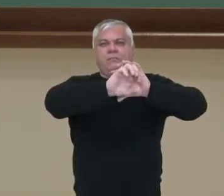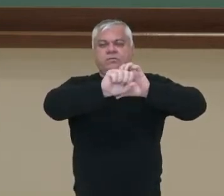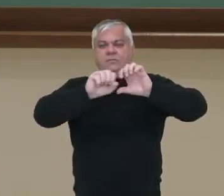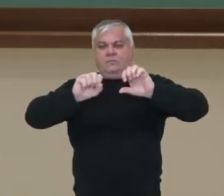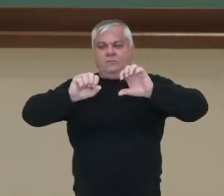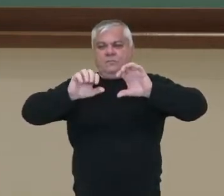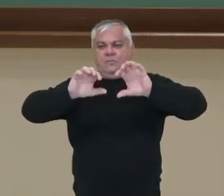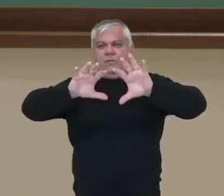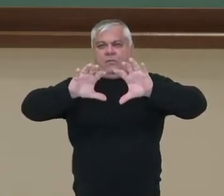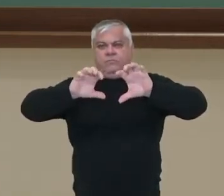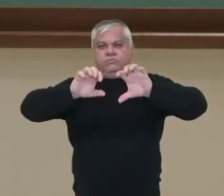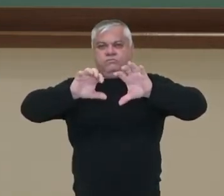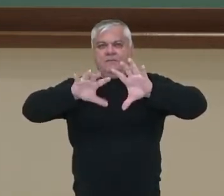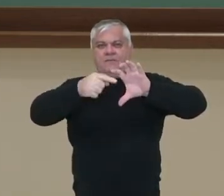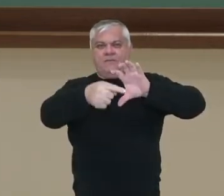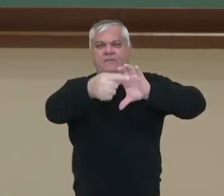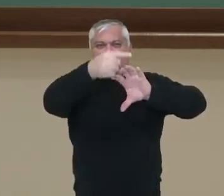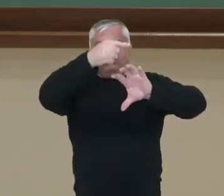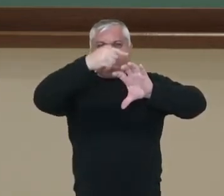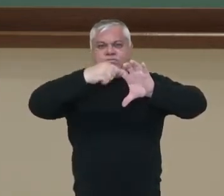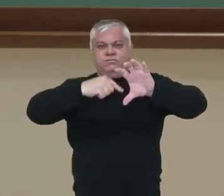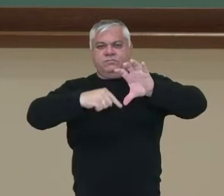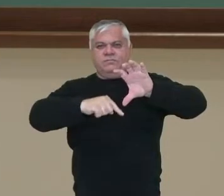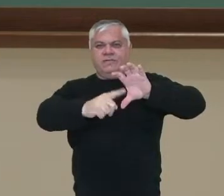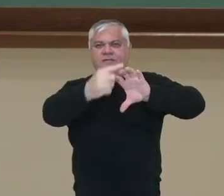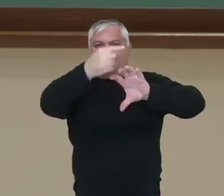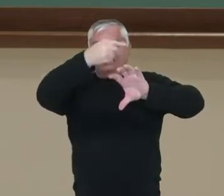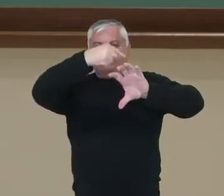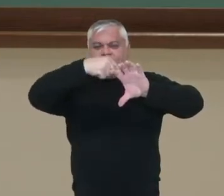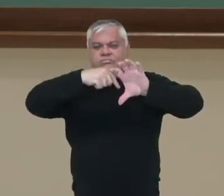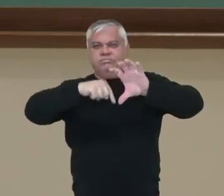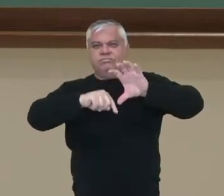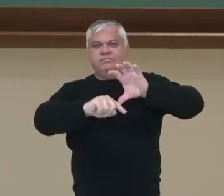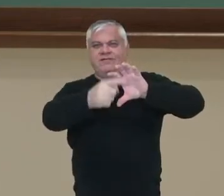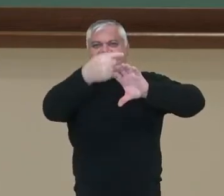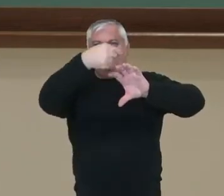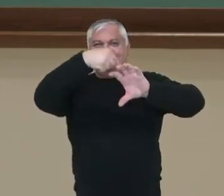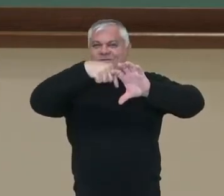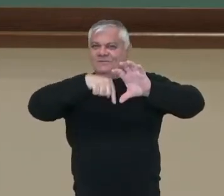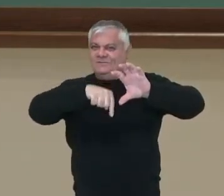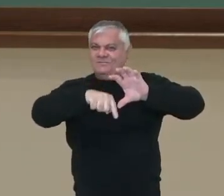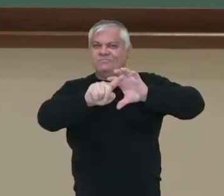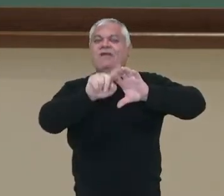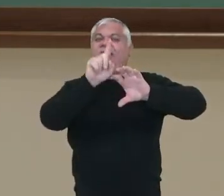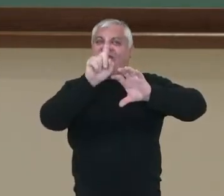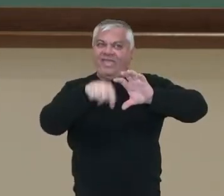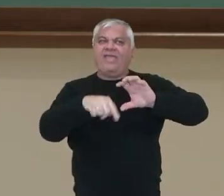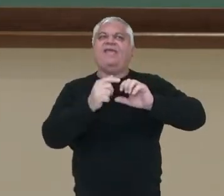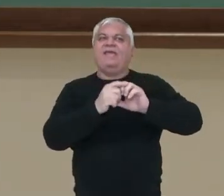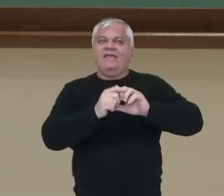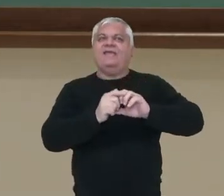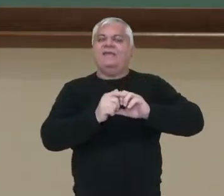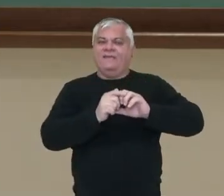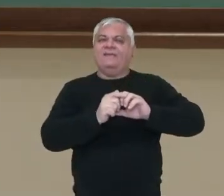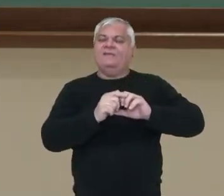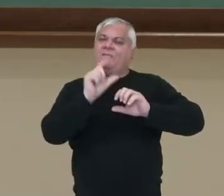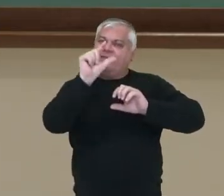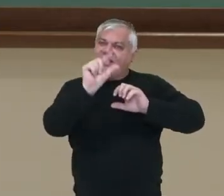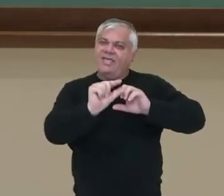O sangue rico em gás carbônico sai do coração, vai para os pulmões. Essa seria a pequena circulação